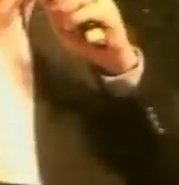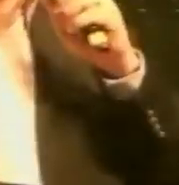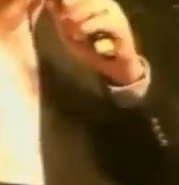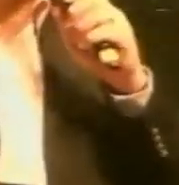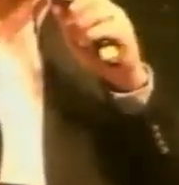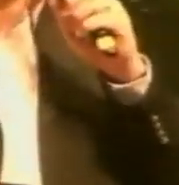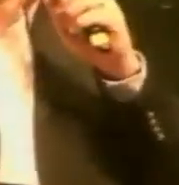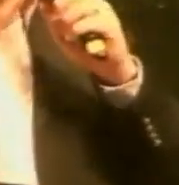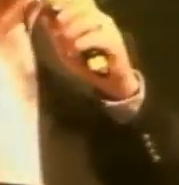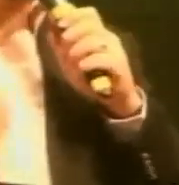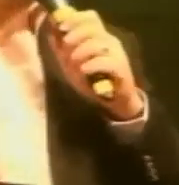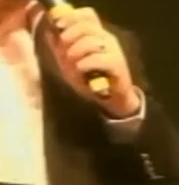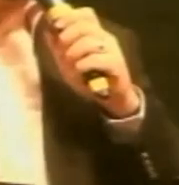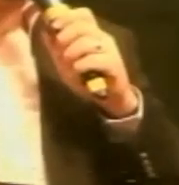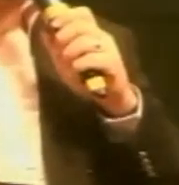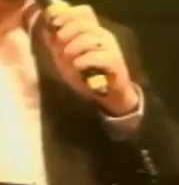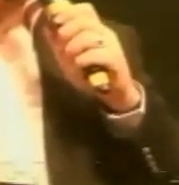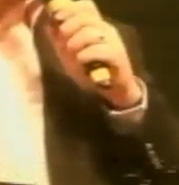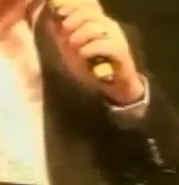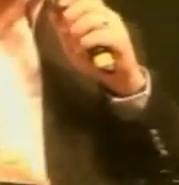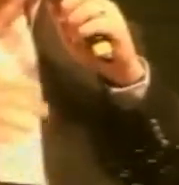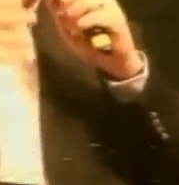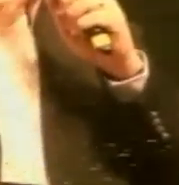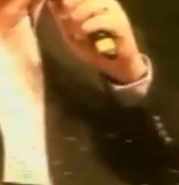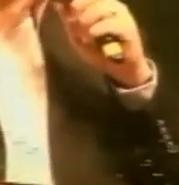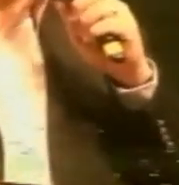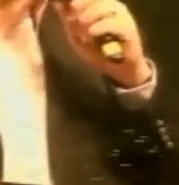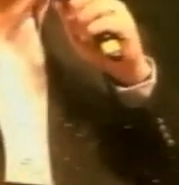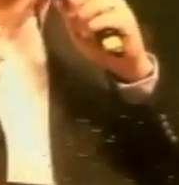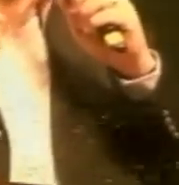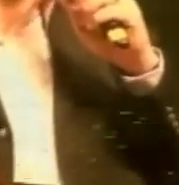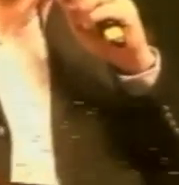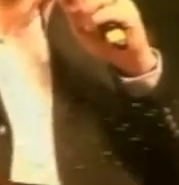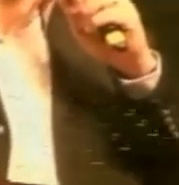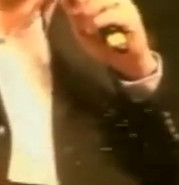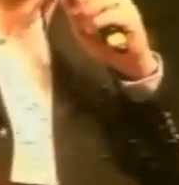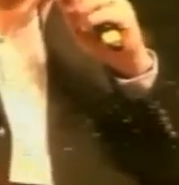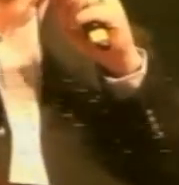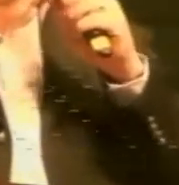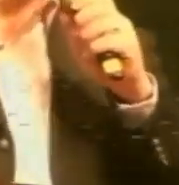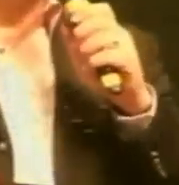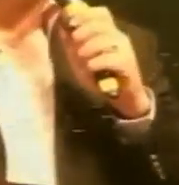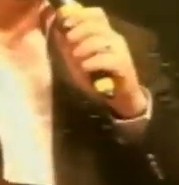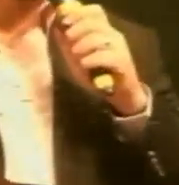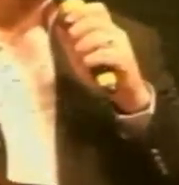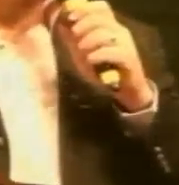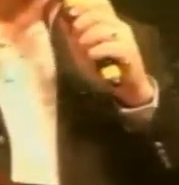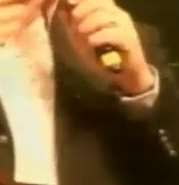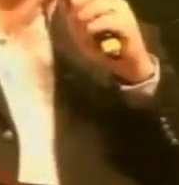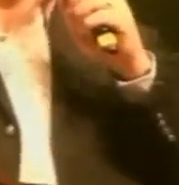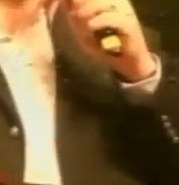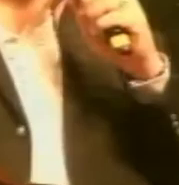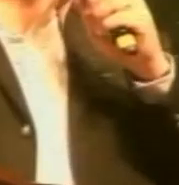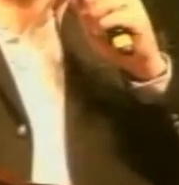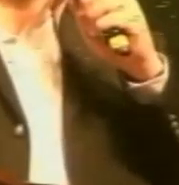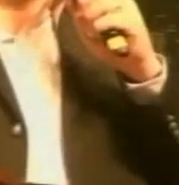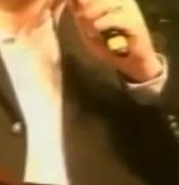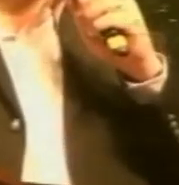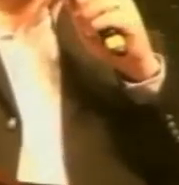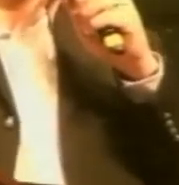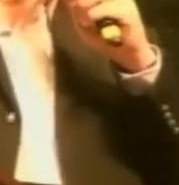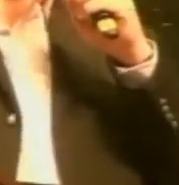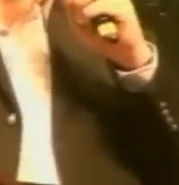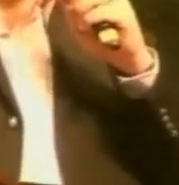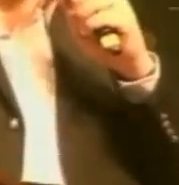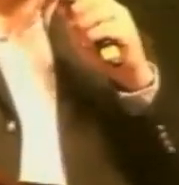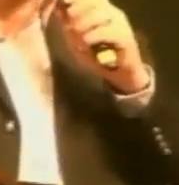que o Senhor se alegre da nossa vida. Pai querido, que esse culto glorifique o Teu nome em tudo. Que o Senhor, ó Deus, seja